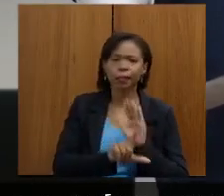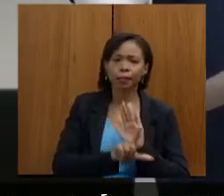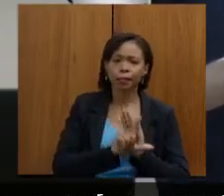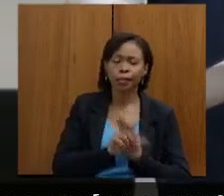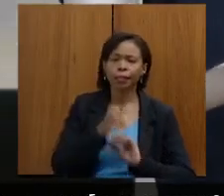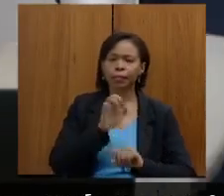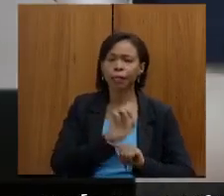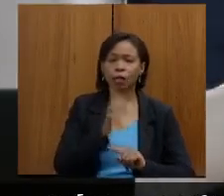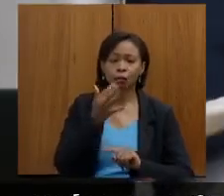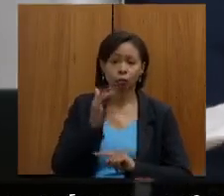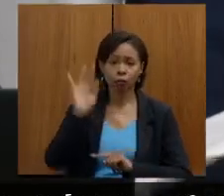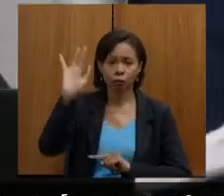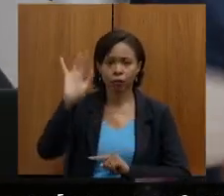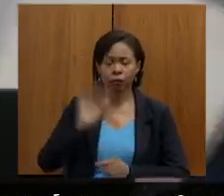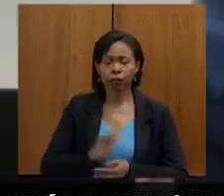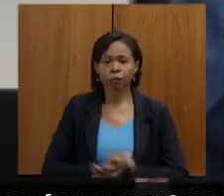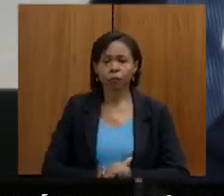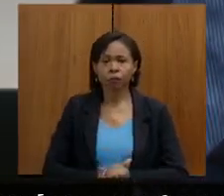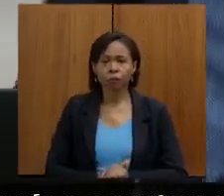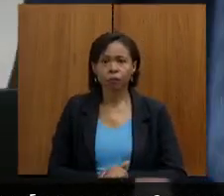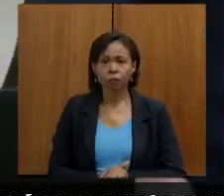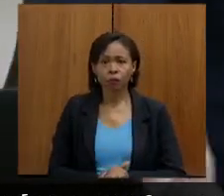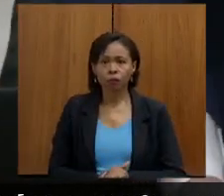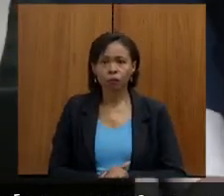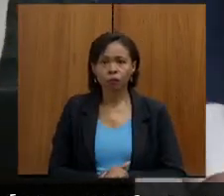parlamentares estaduais e federais ó